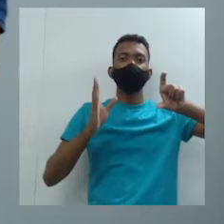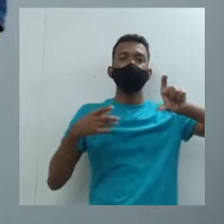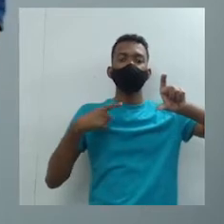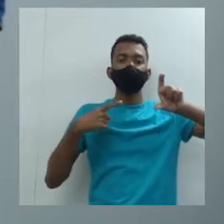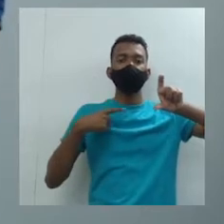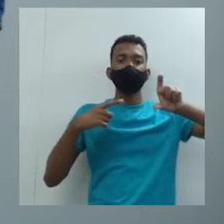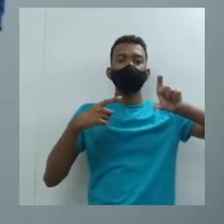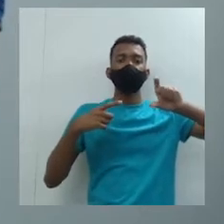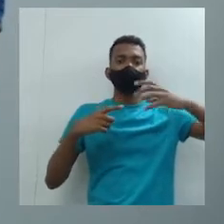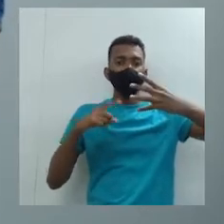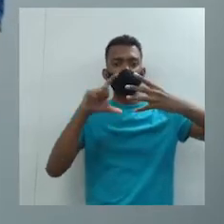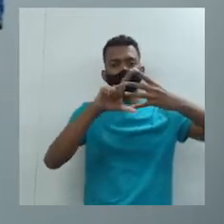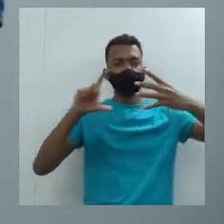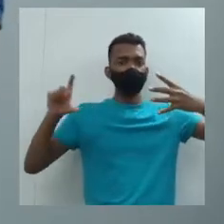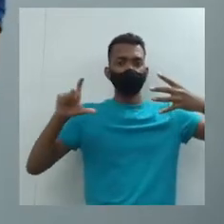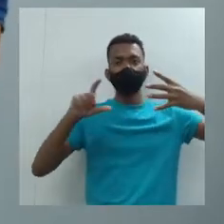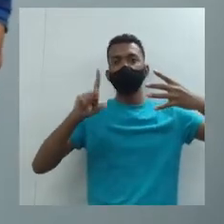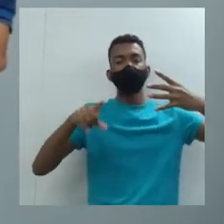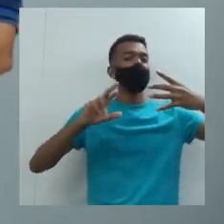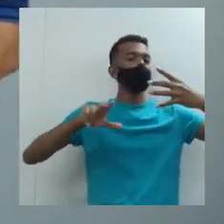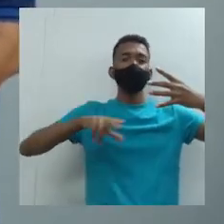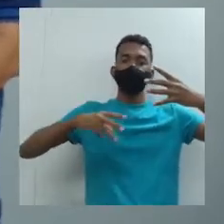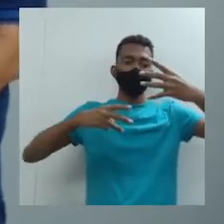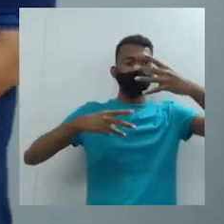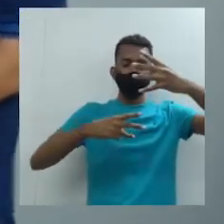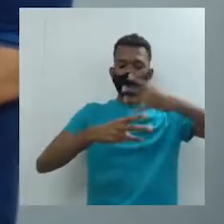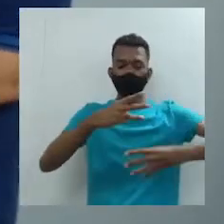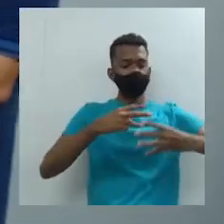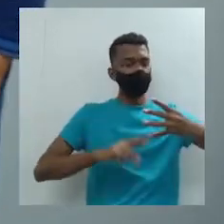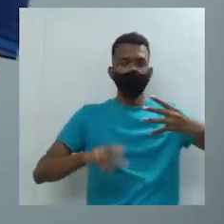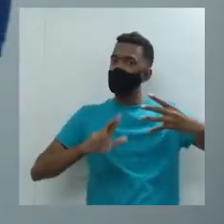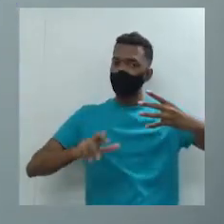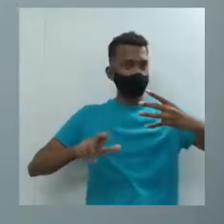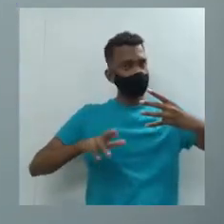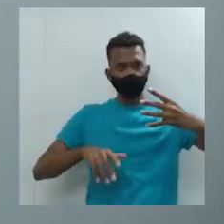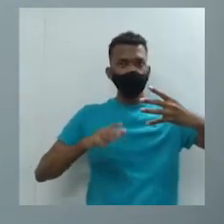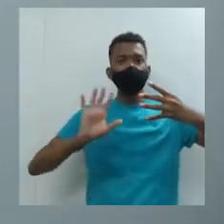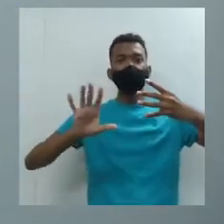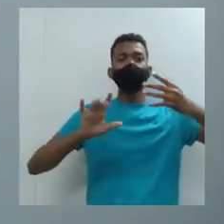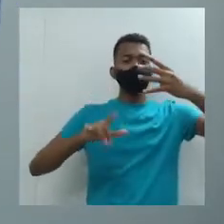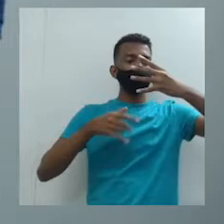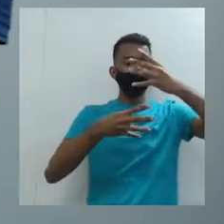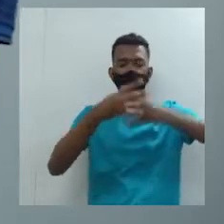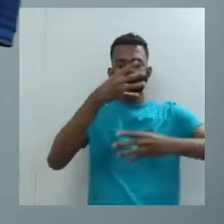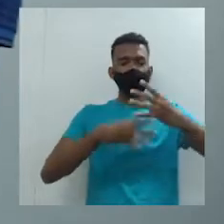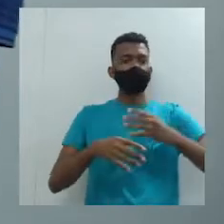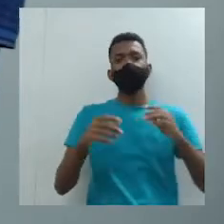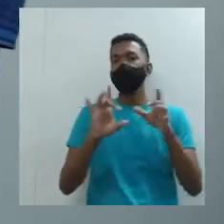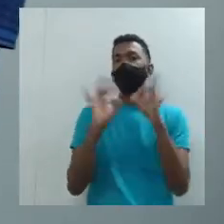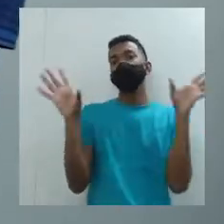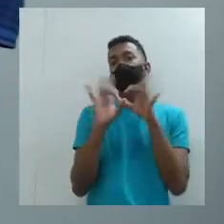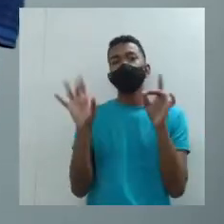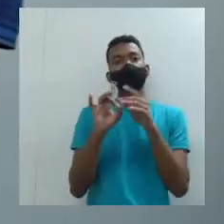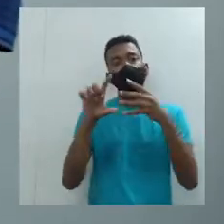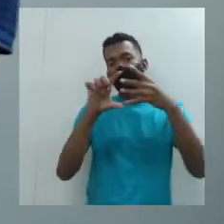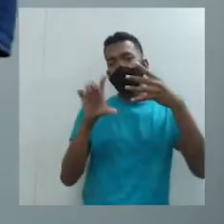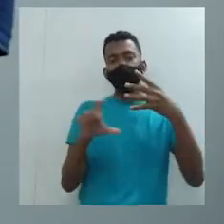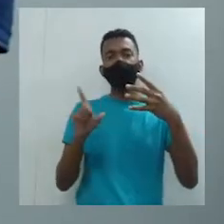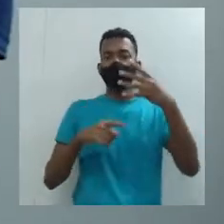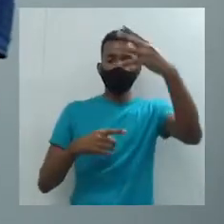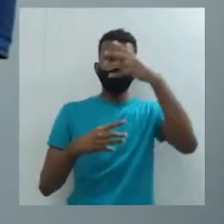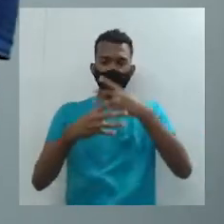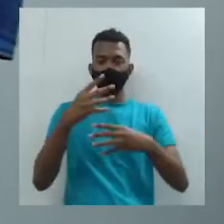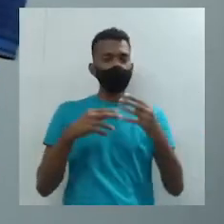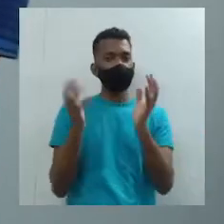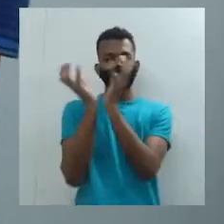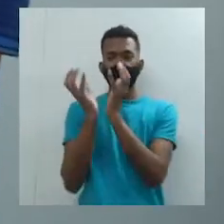separamos uma quadra, não faz parte de um soneto, faz parte de um poema de forma livre. Né? A quantidade de versos ela não é enquadrada dentro